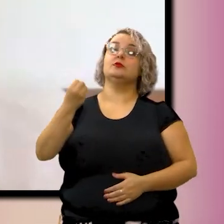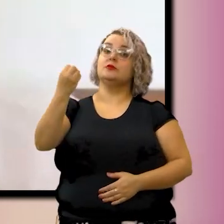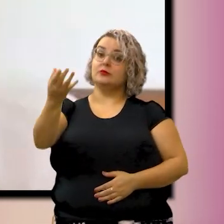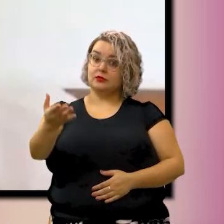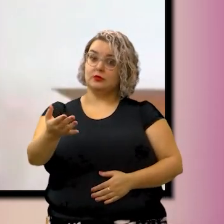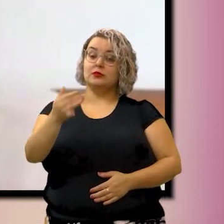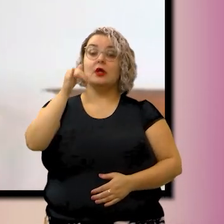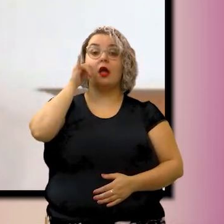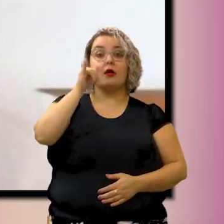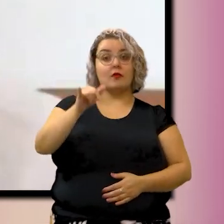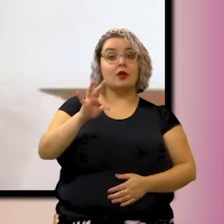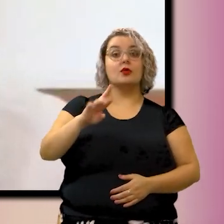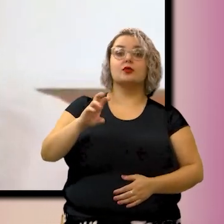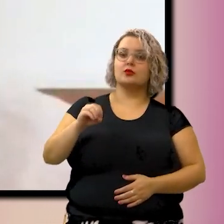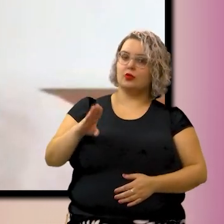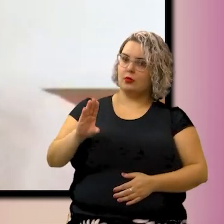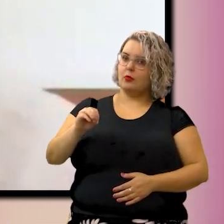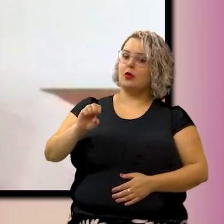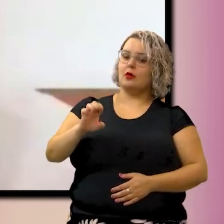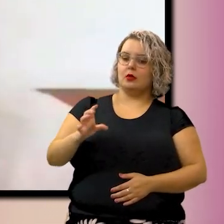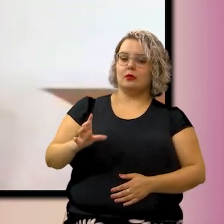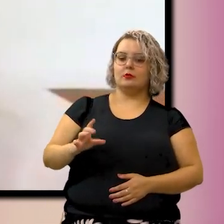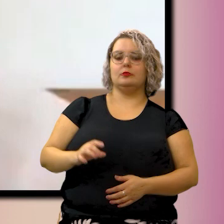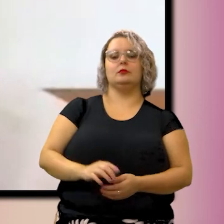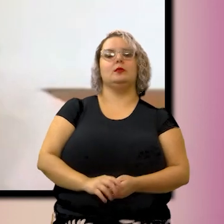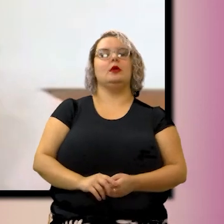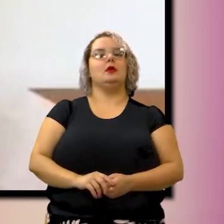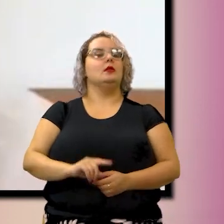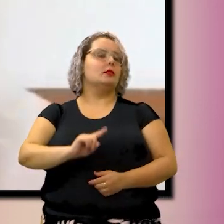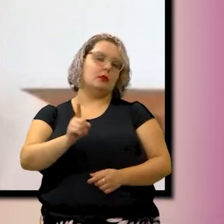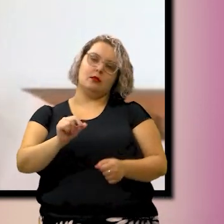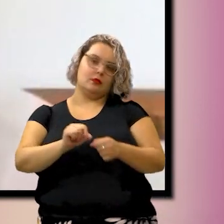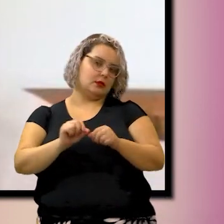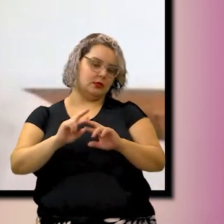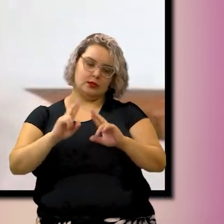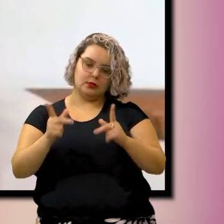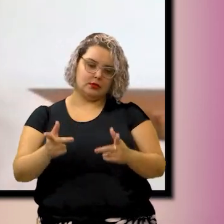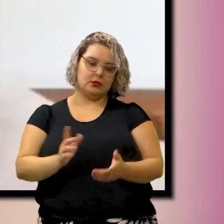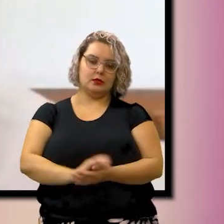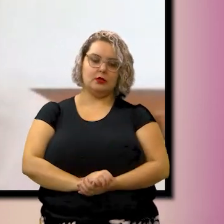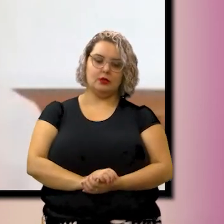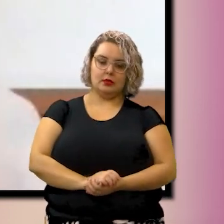falando da viagem longa e prevenção de trombose, a alimentação não vai fazer diferença.